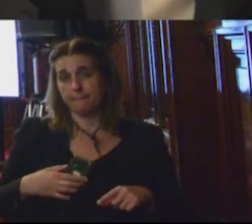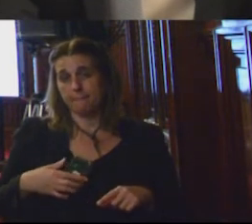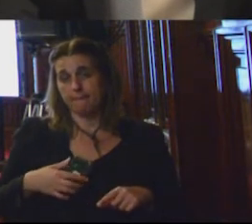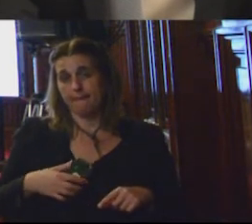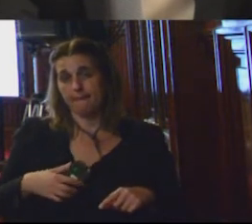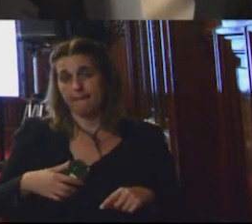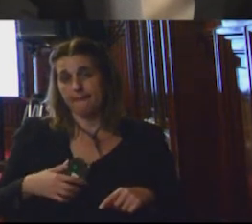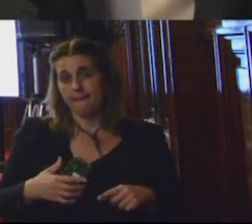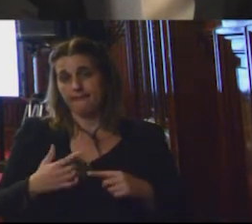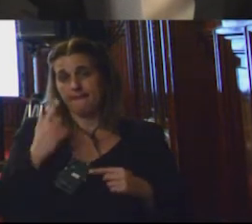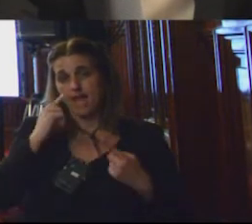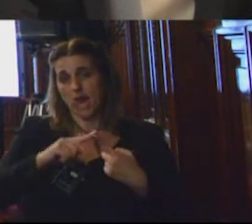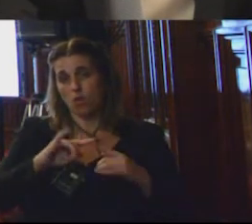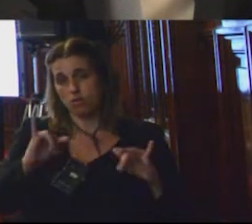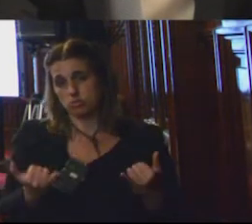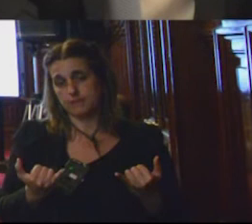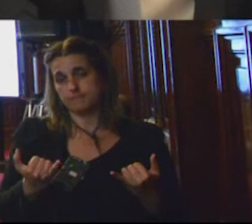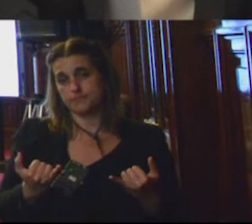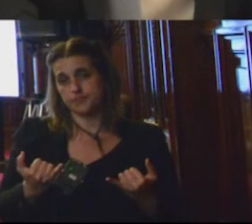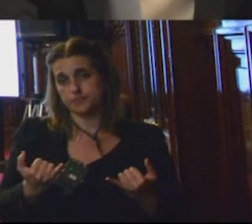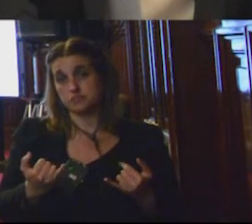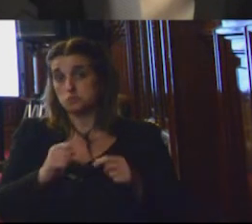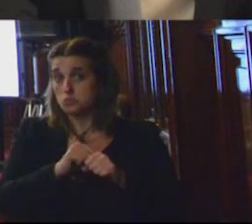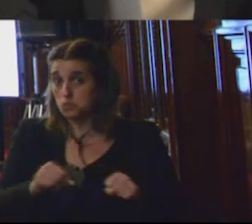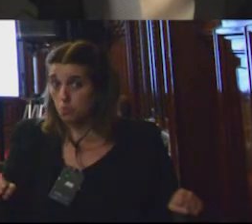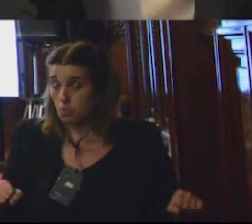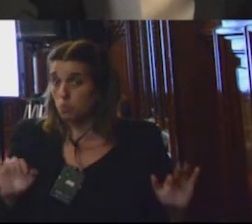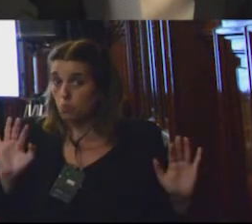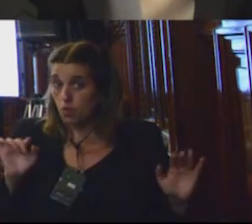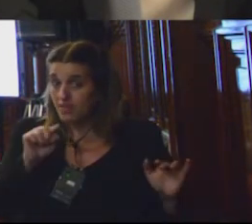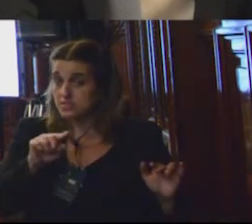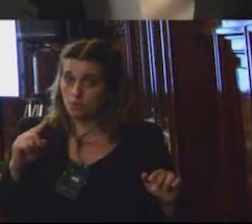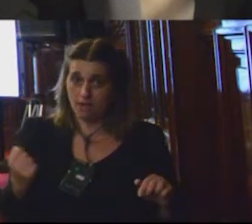pactuadas em negociação coletiva podem prevalecer sobre o padrão geral legal,